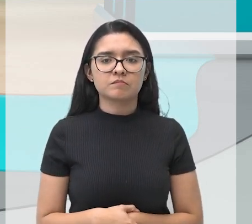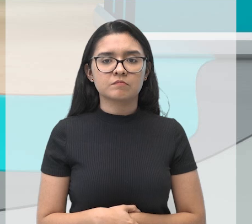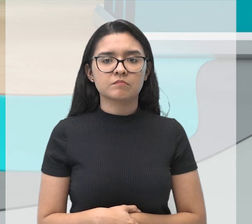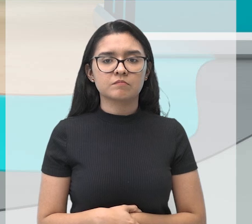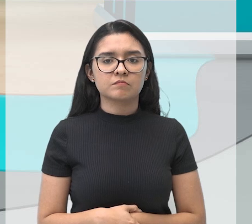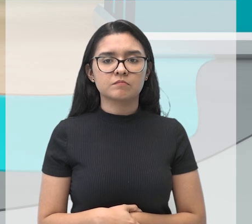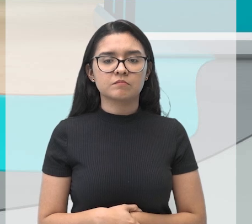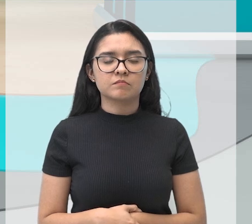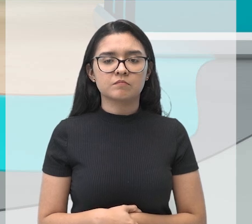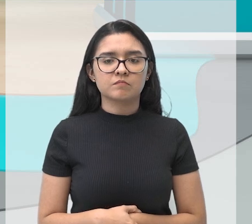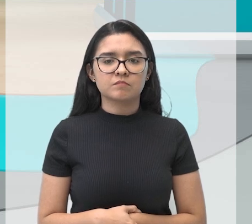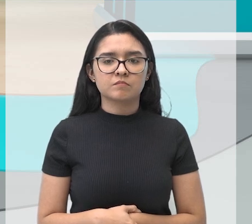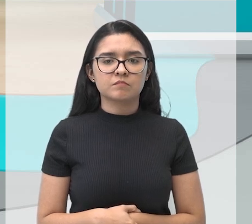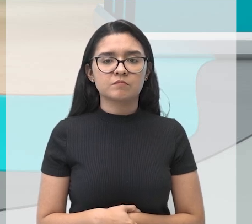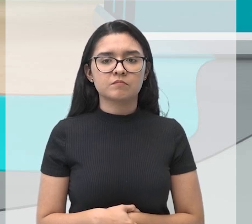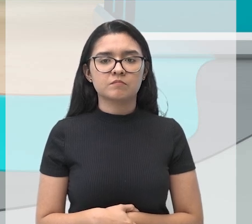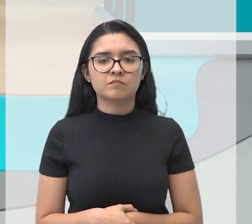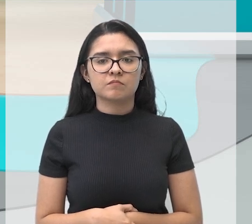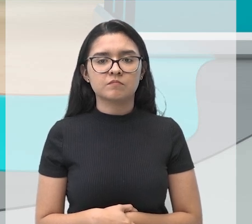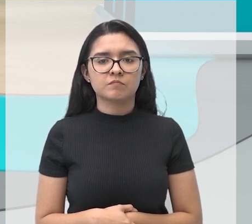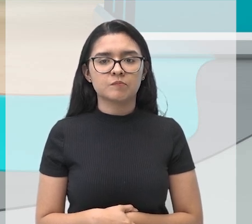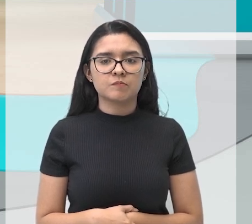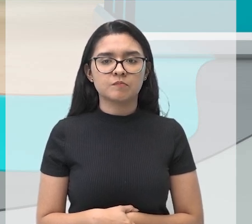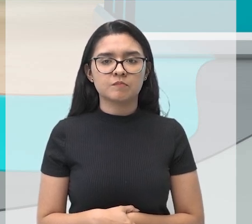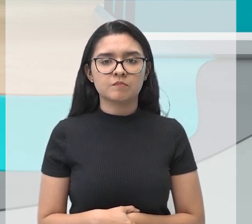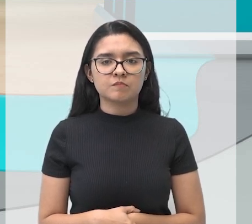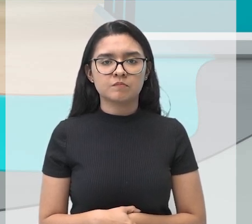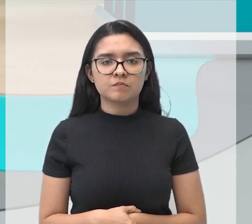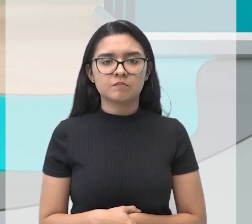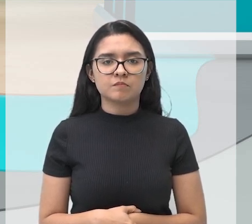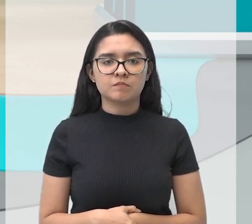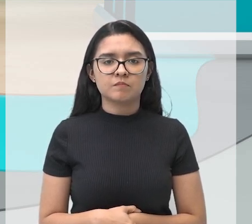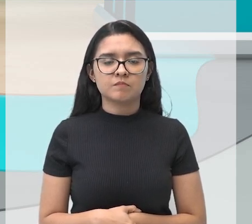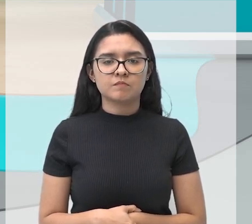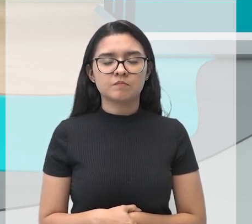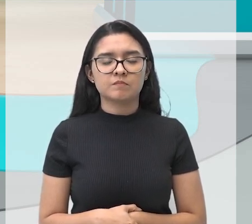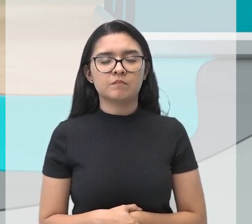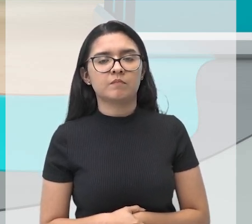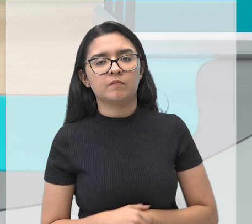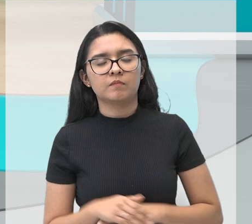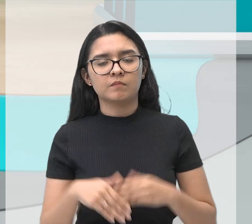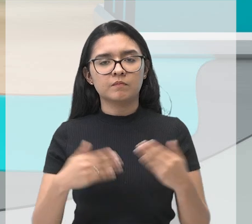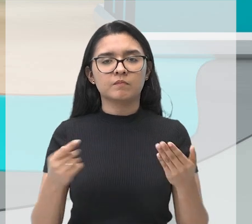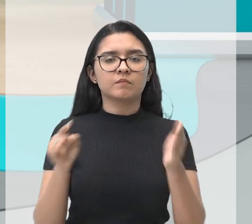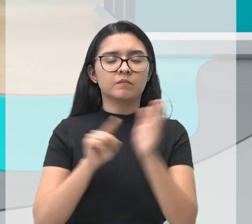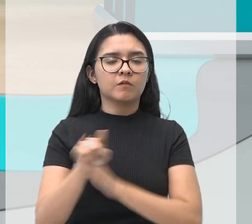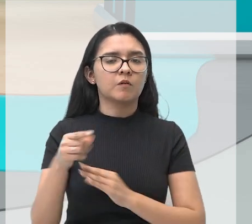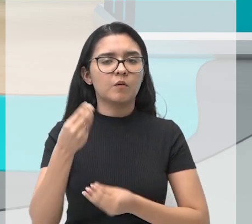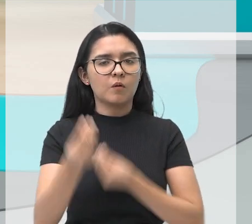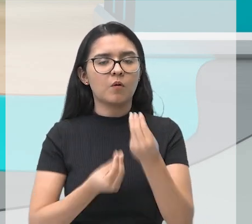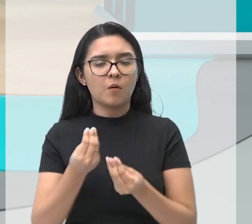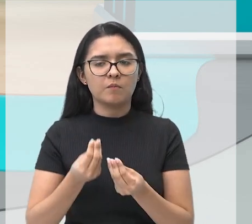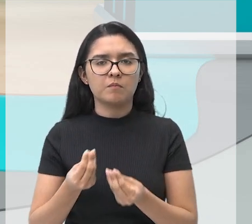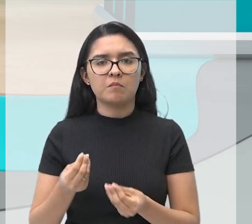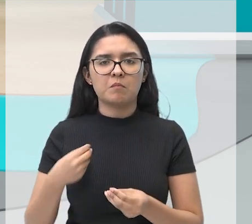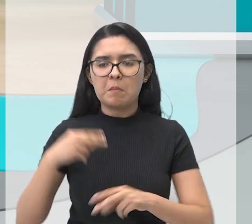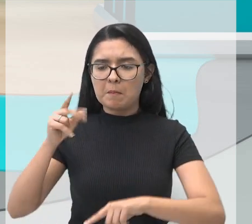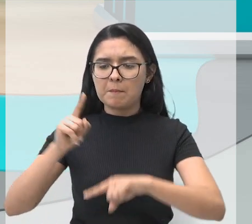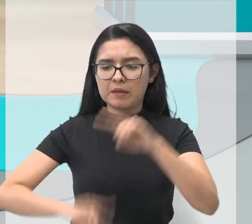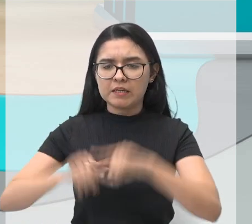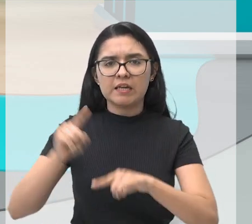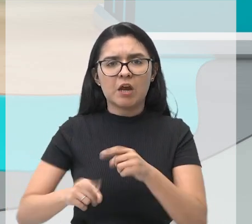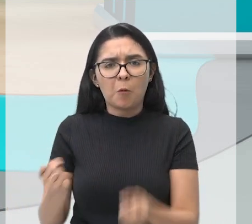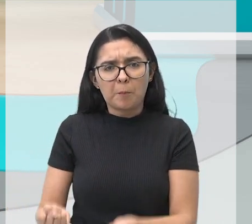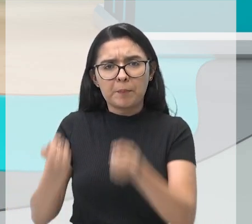vamos lá, vamos pensar, vamos raciocinar. Você já se perguntou como faz para conseguir carregar alguma coisa pesada,